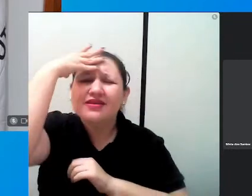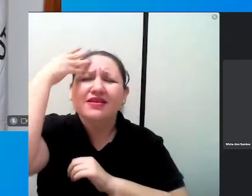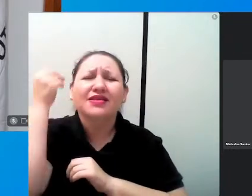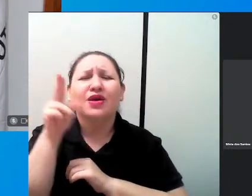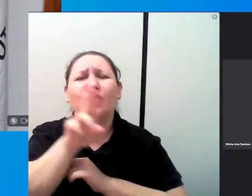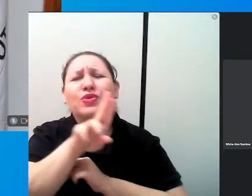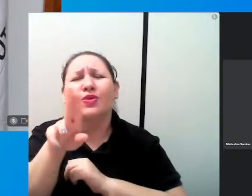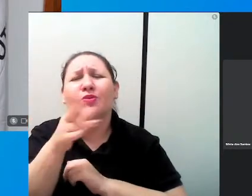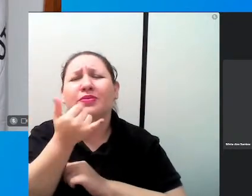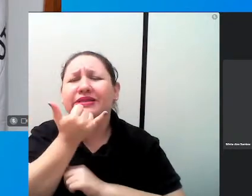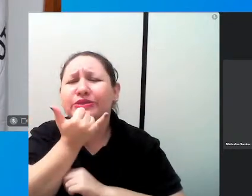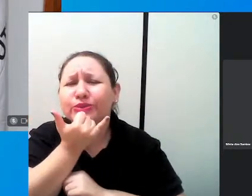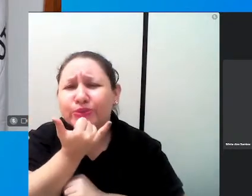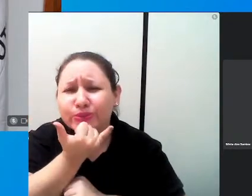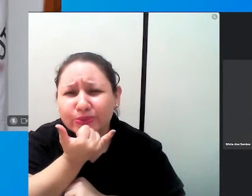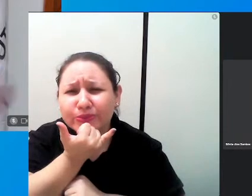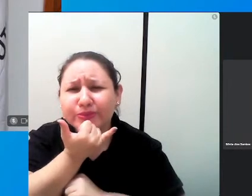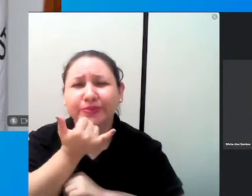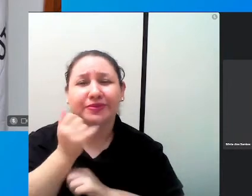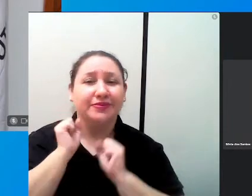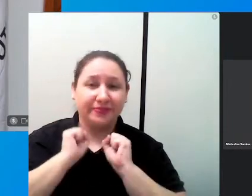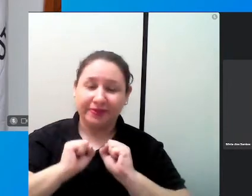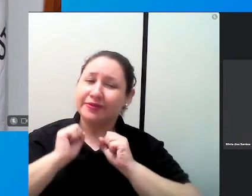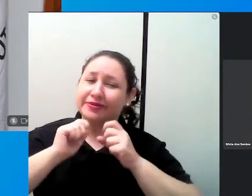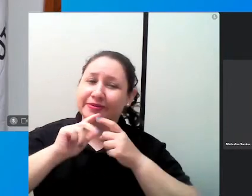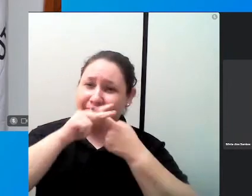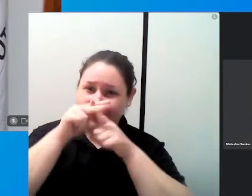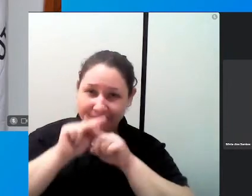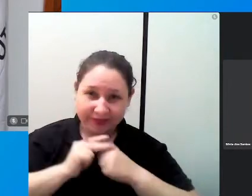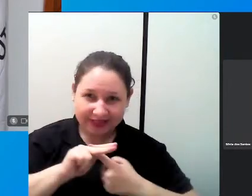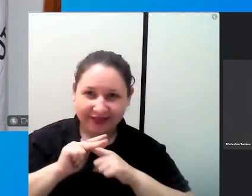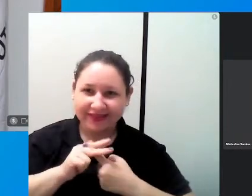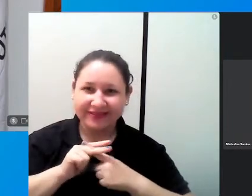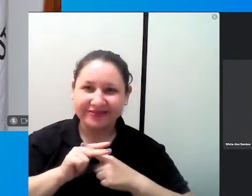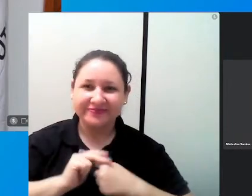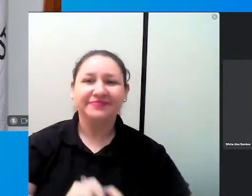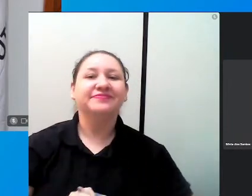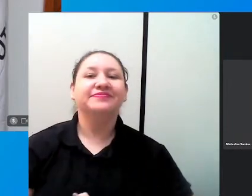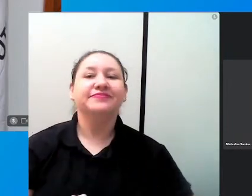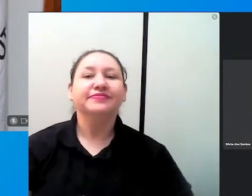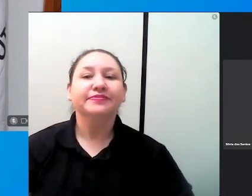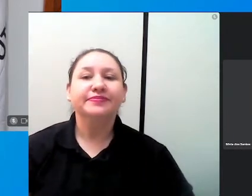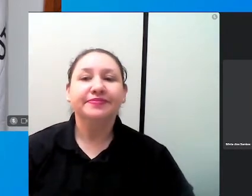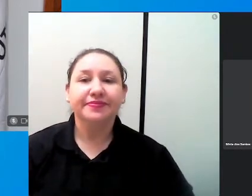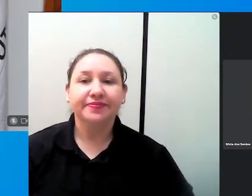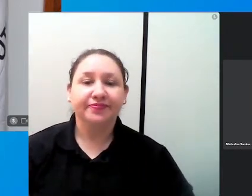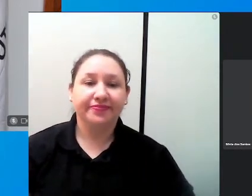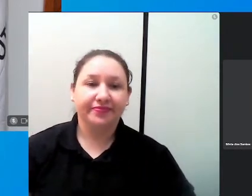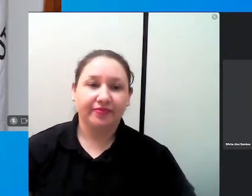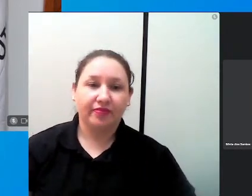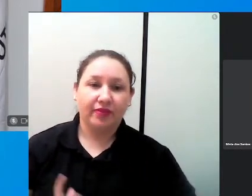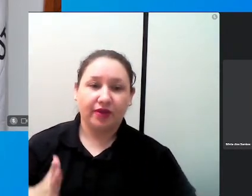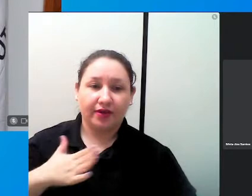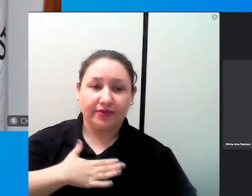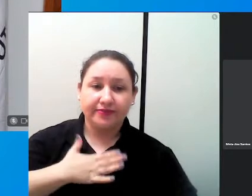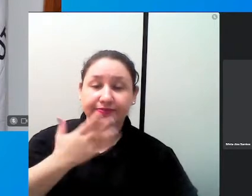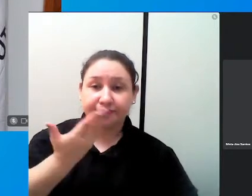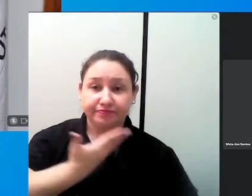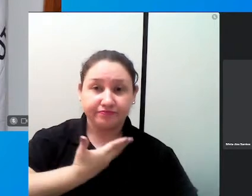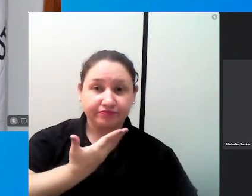desatualizado, vocês me corrijam. O IFRO, né, o meu amigo Berlando, mas agora está o professor